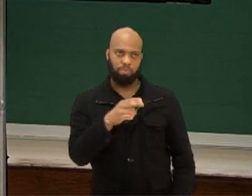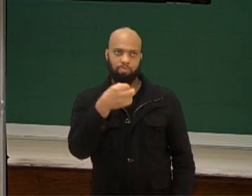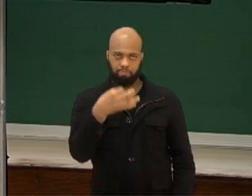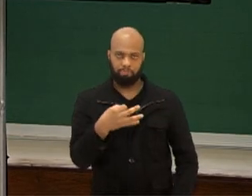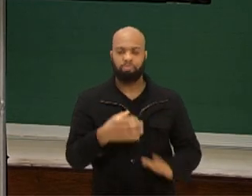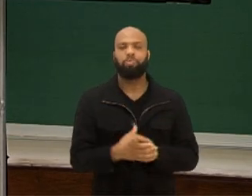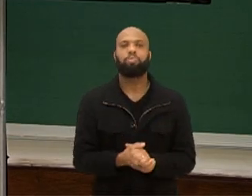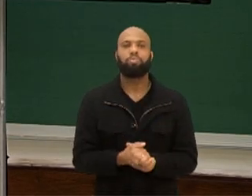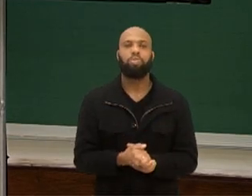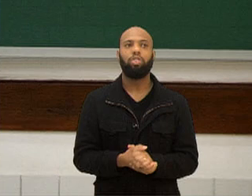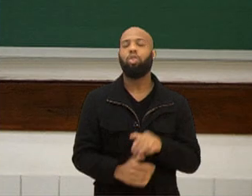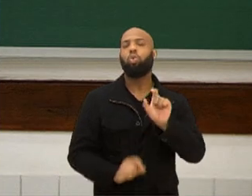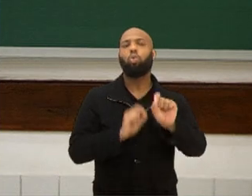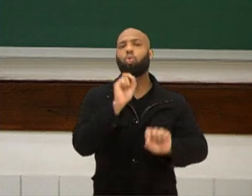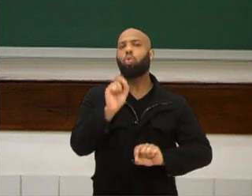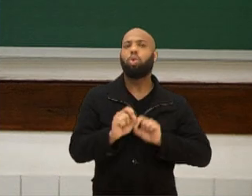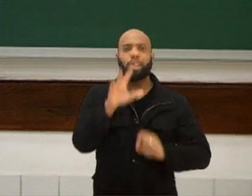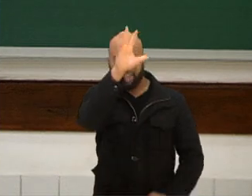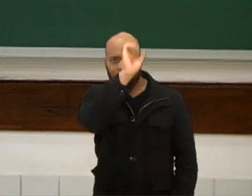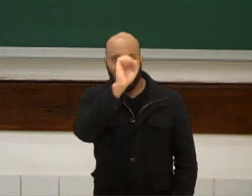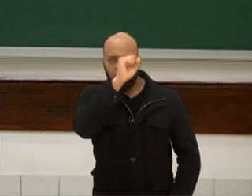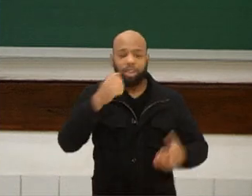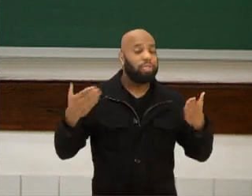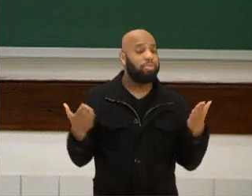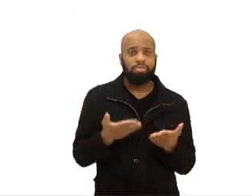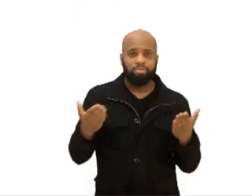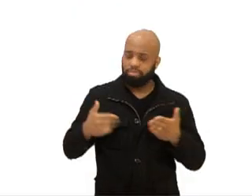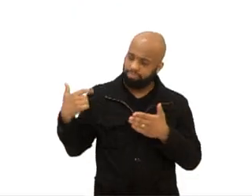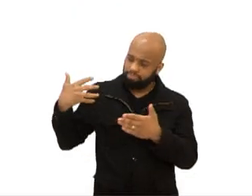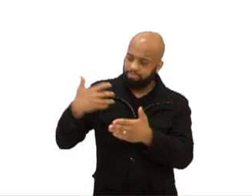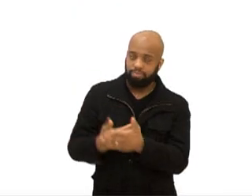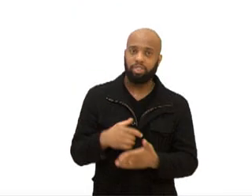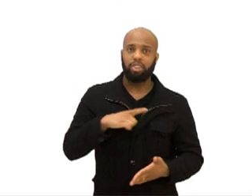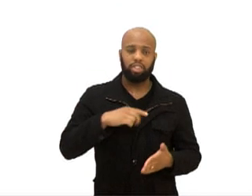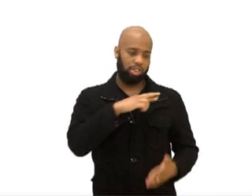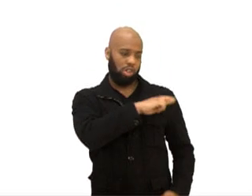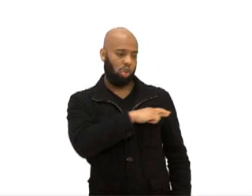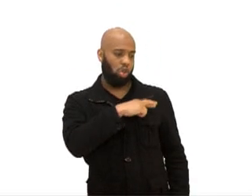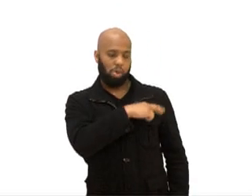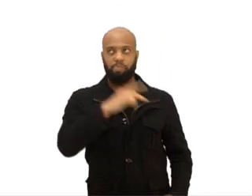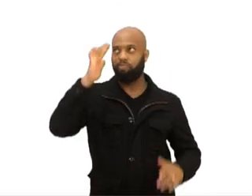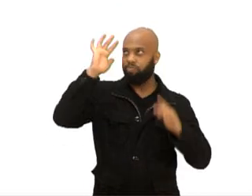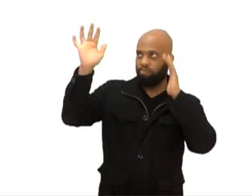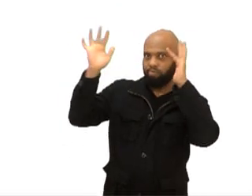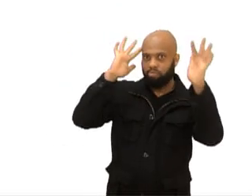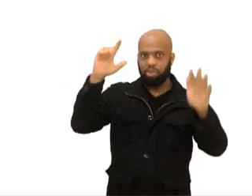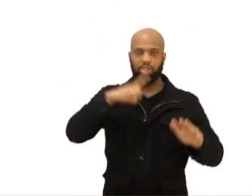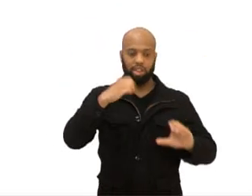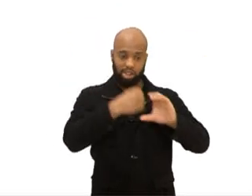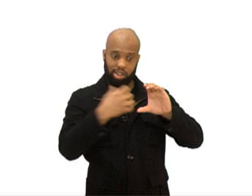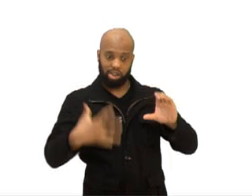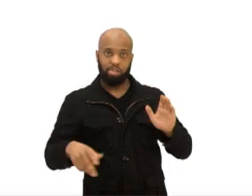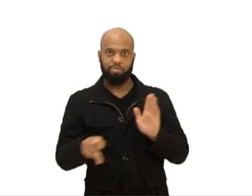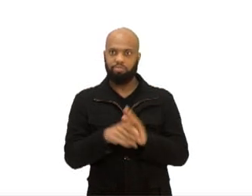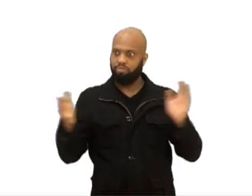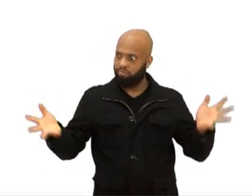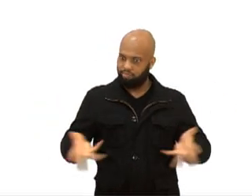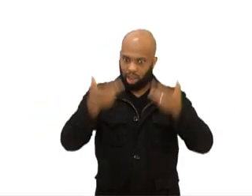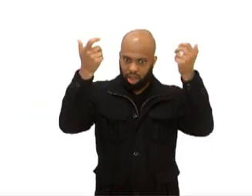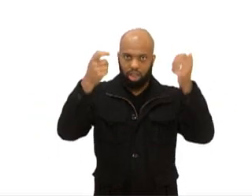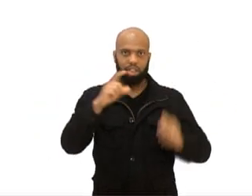prosopopeia. O que que nós vimos durante a aula de hoje? O romance de fantasia apresenta características